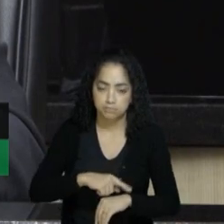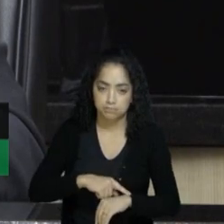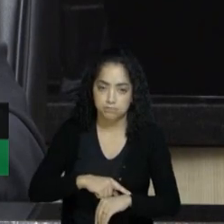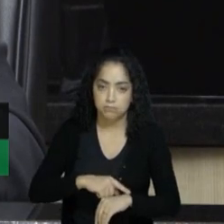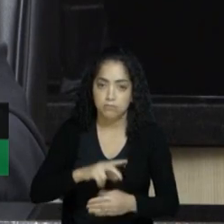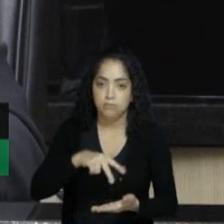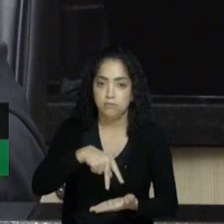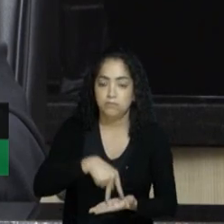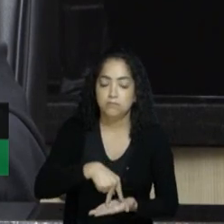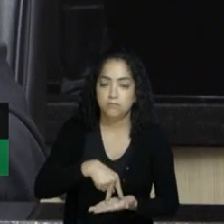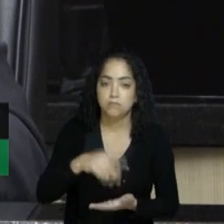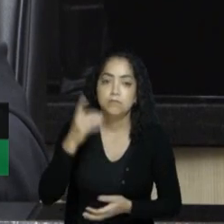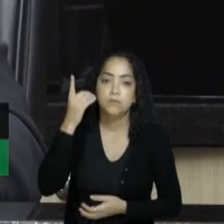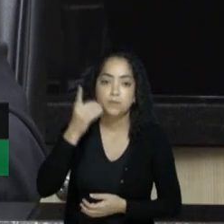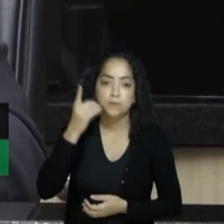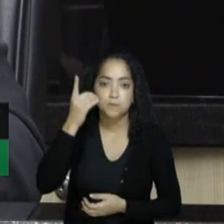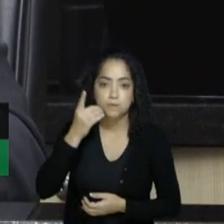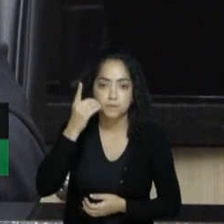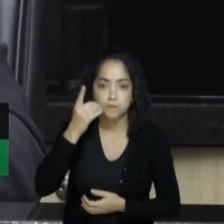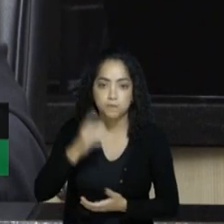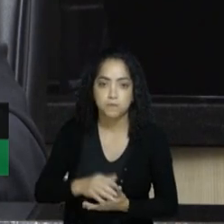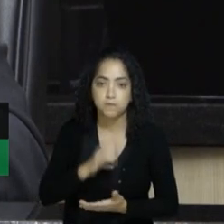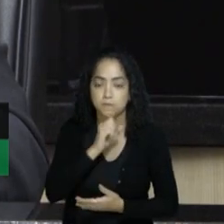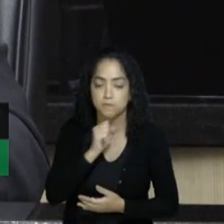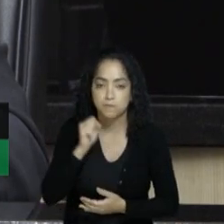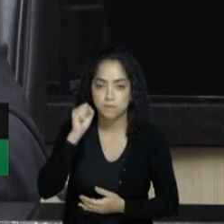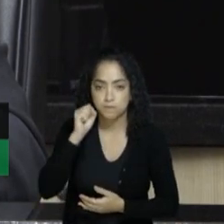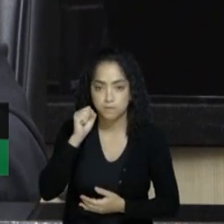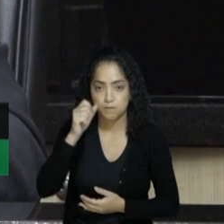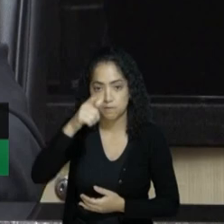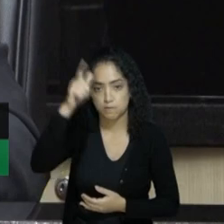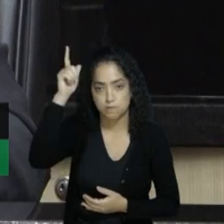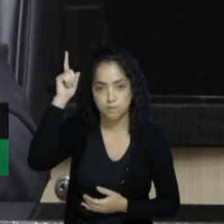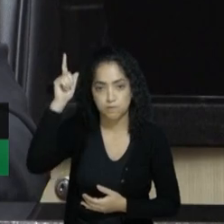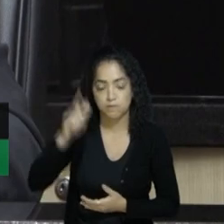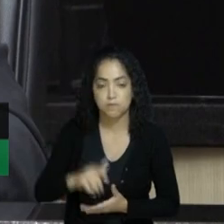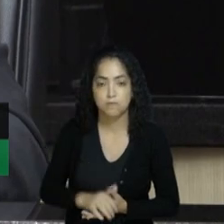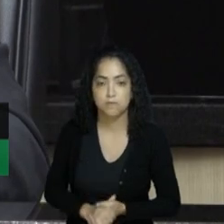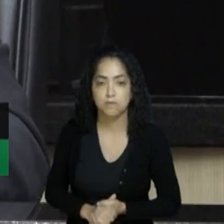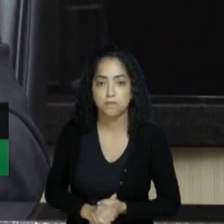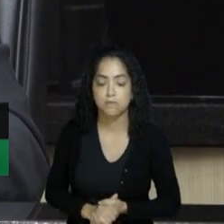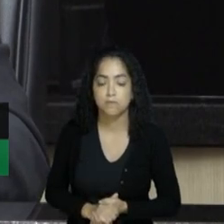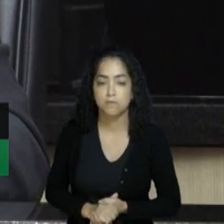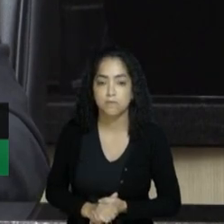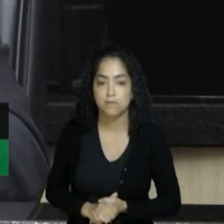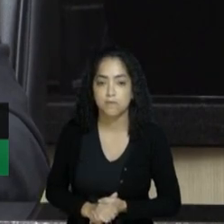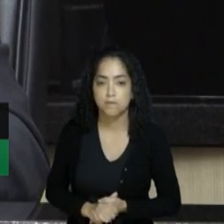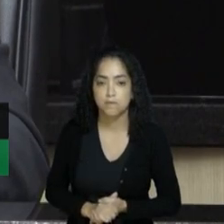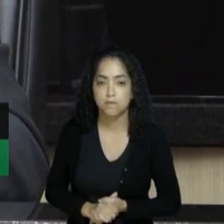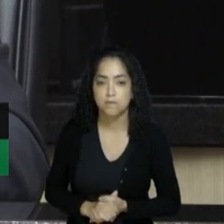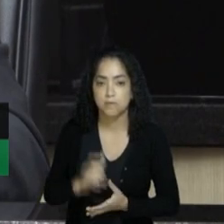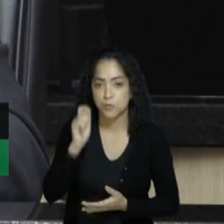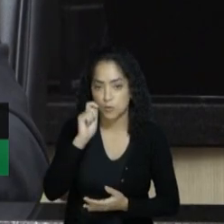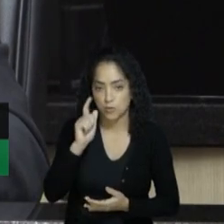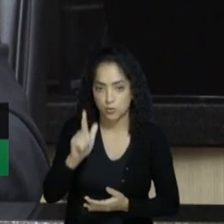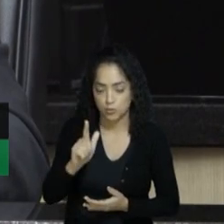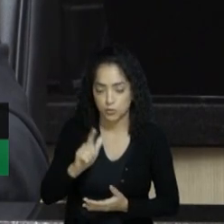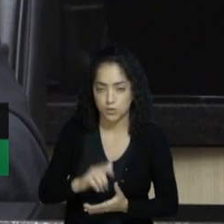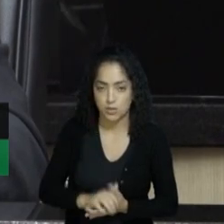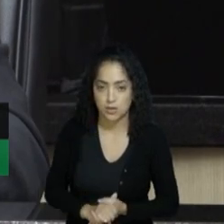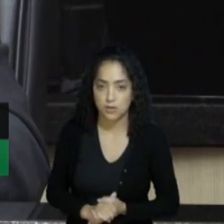os senhores deputados Massocco e Sargento Lima, PL, Lunelli, Bloco